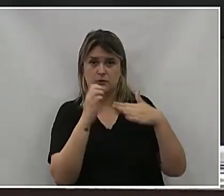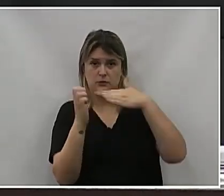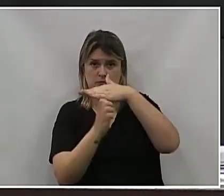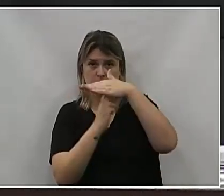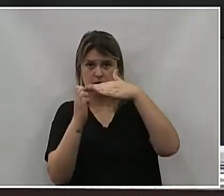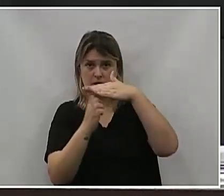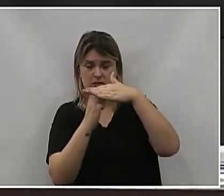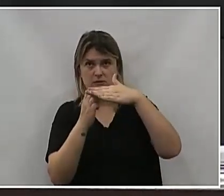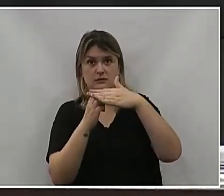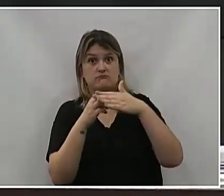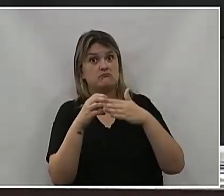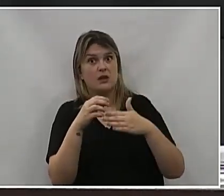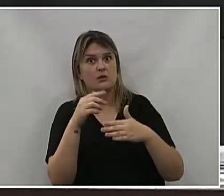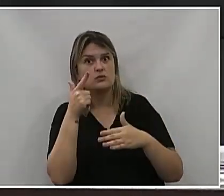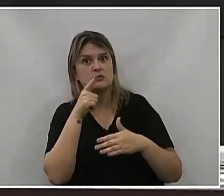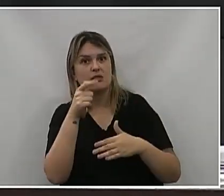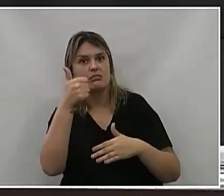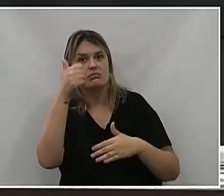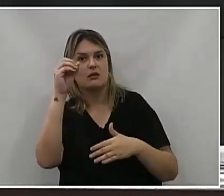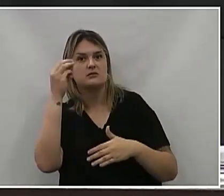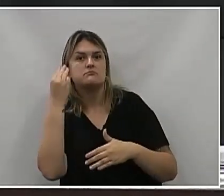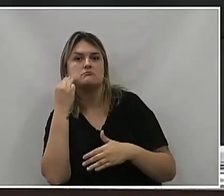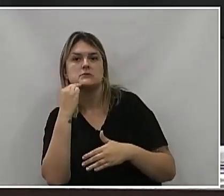empresa, com 10 milhões,